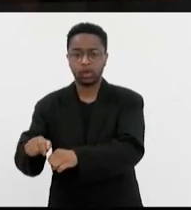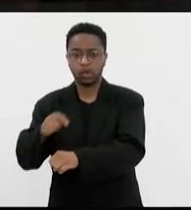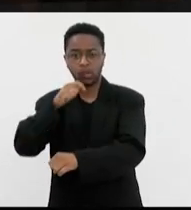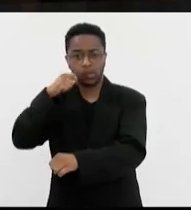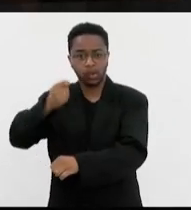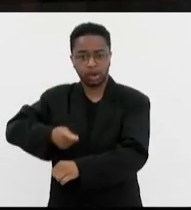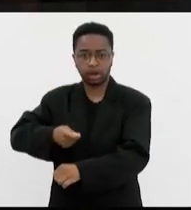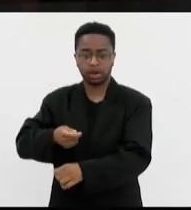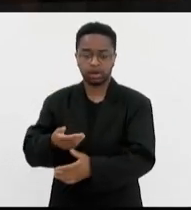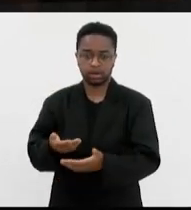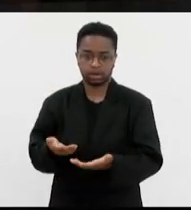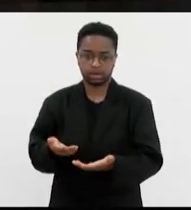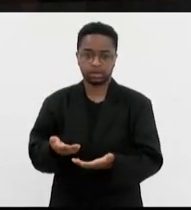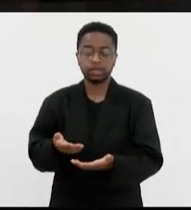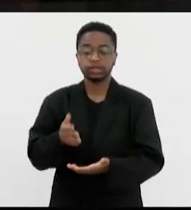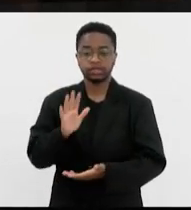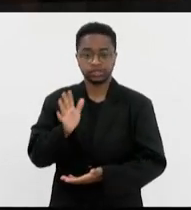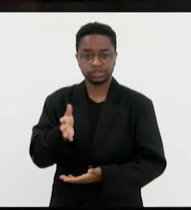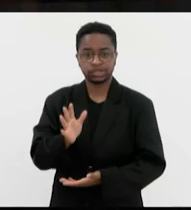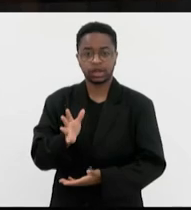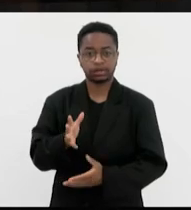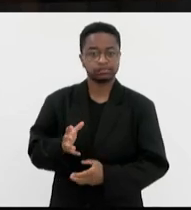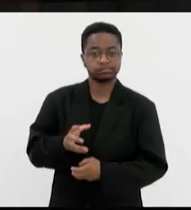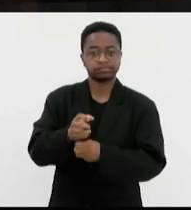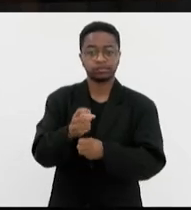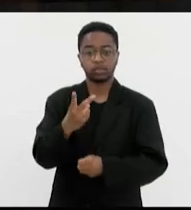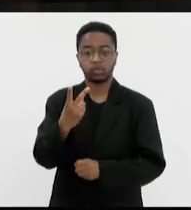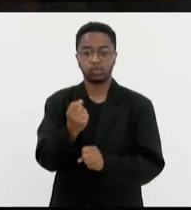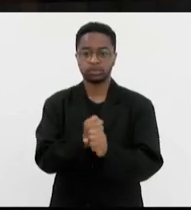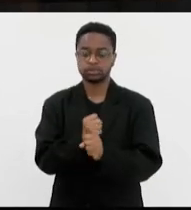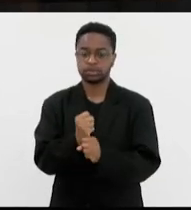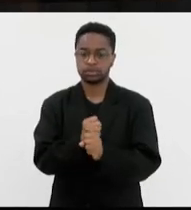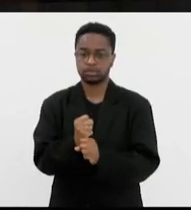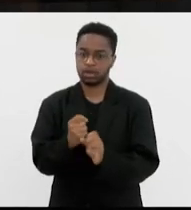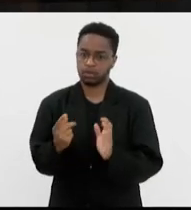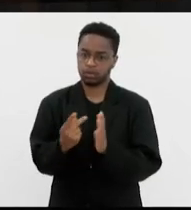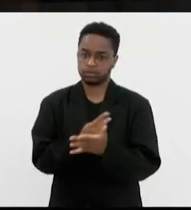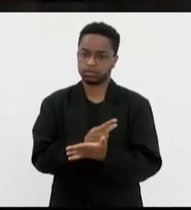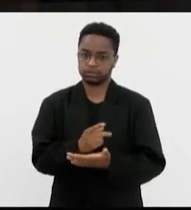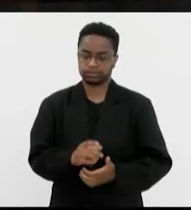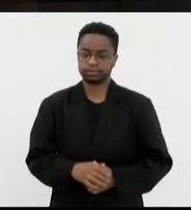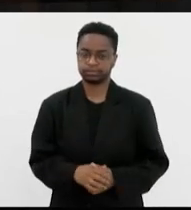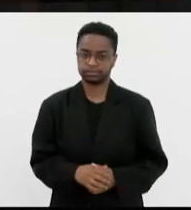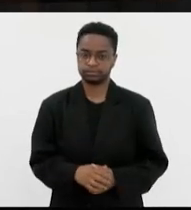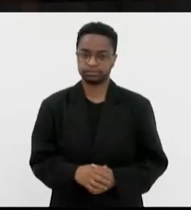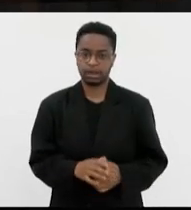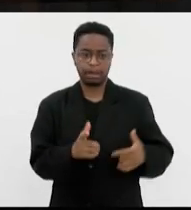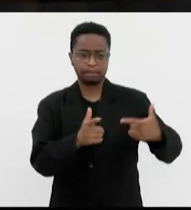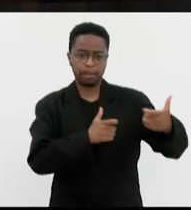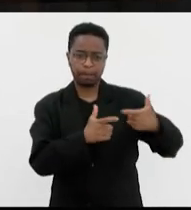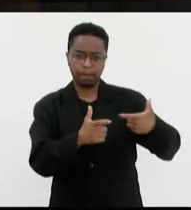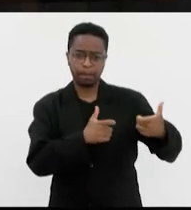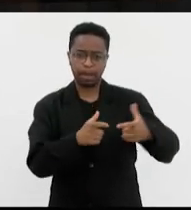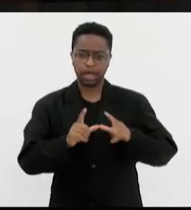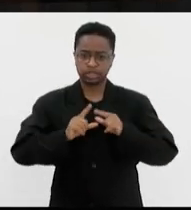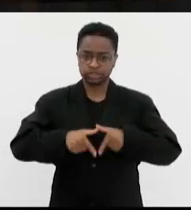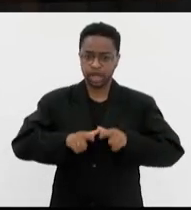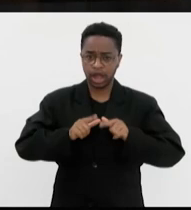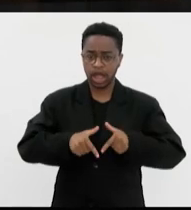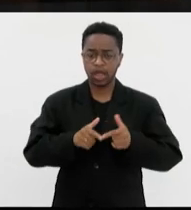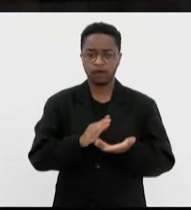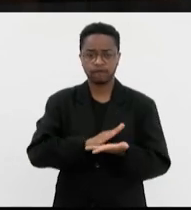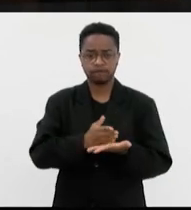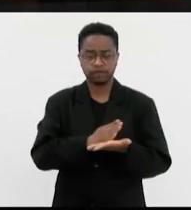Ucrânia, já completou 2 anos. A guerra de Israel na faixa